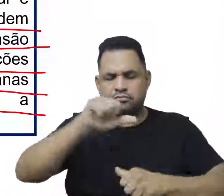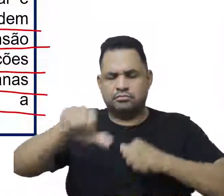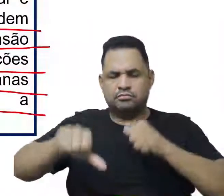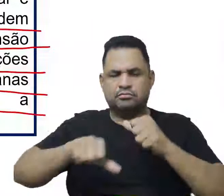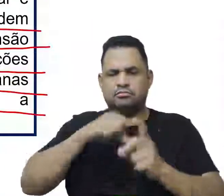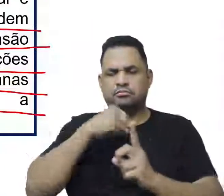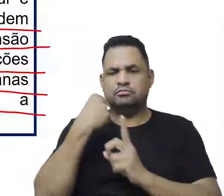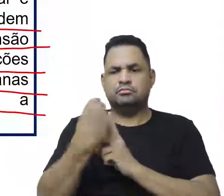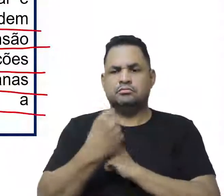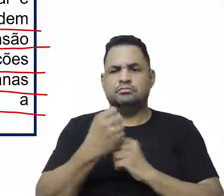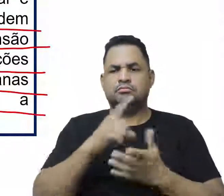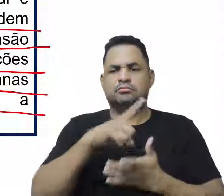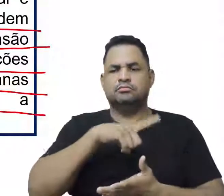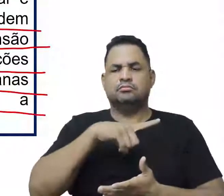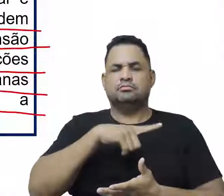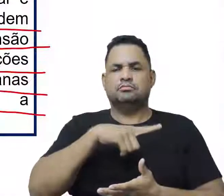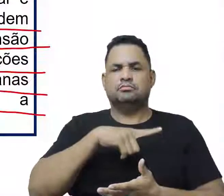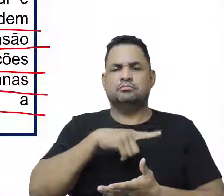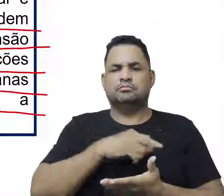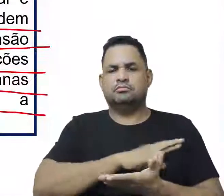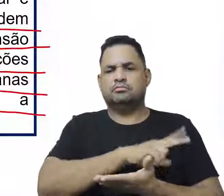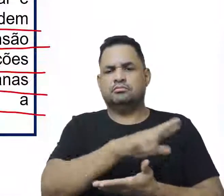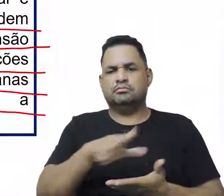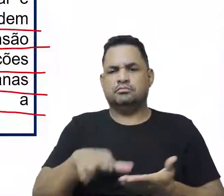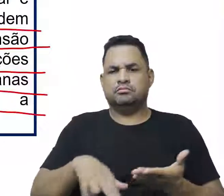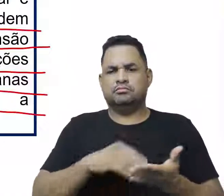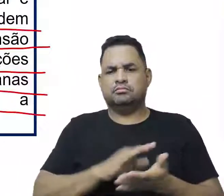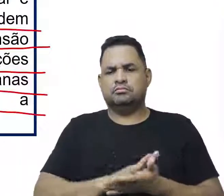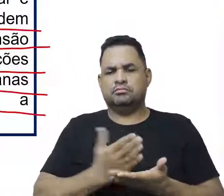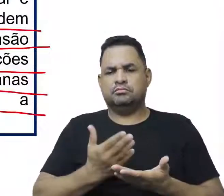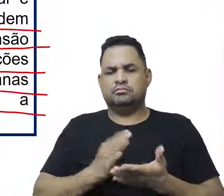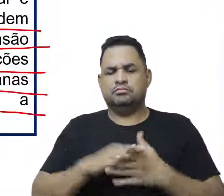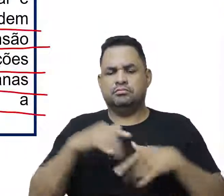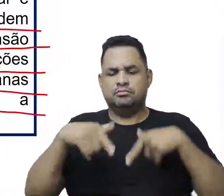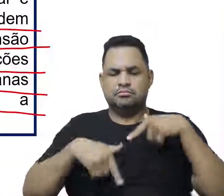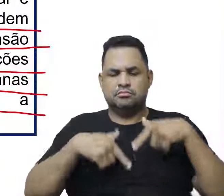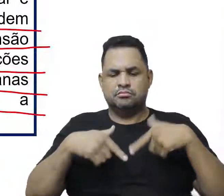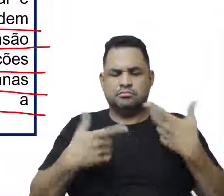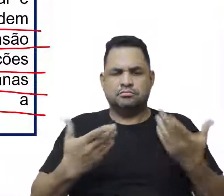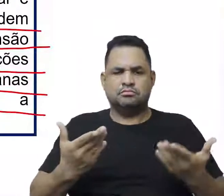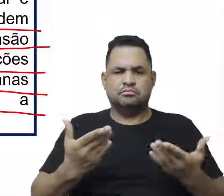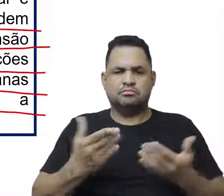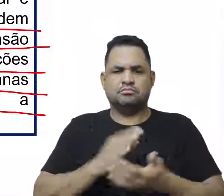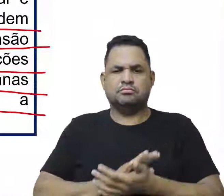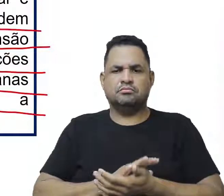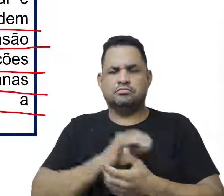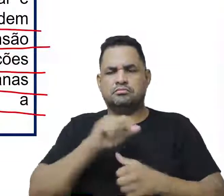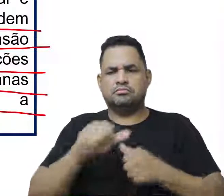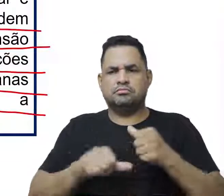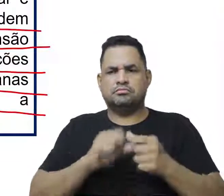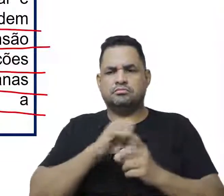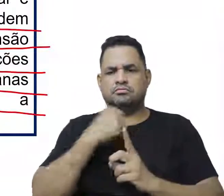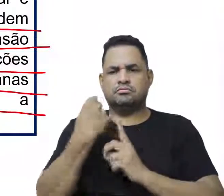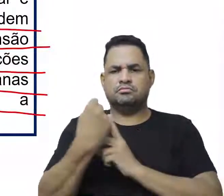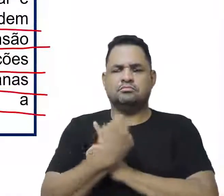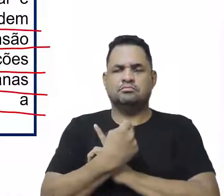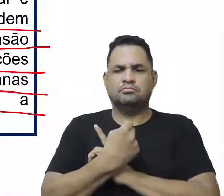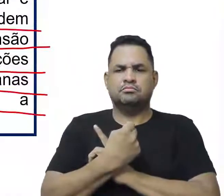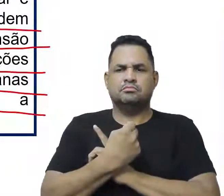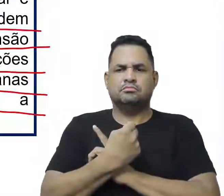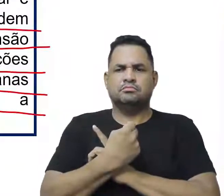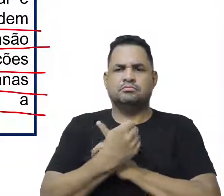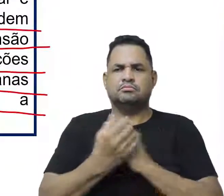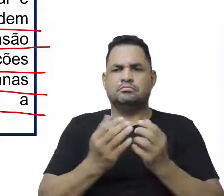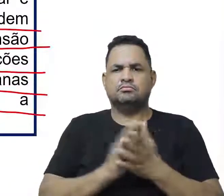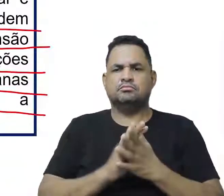mudança social então Existem várias ações que podem fazer com que se mude socialmente